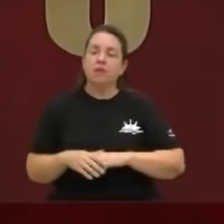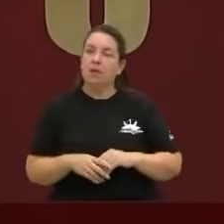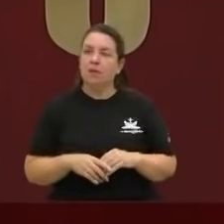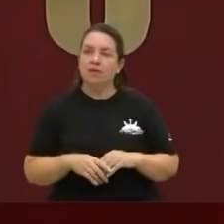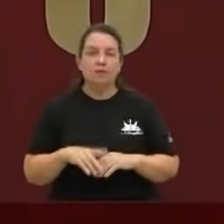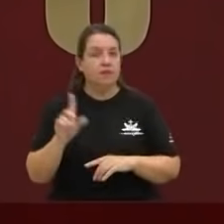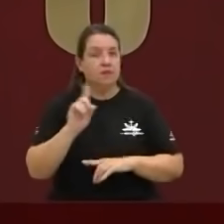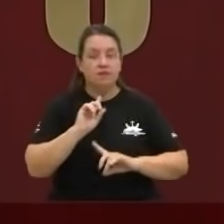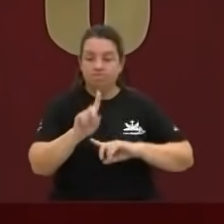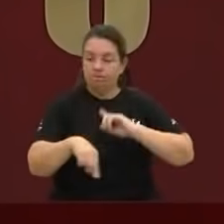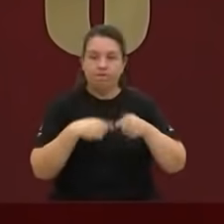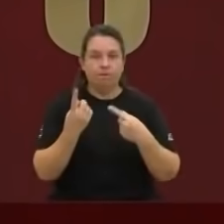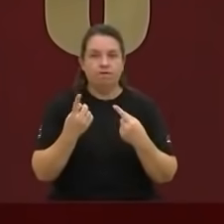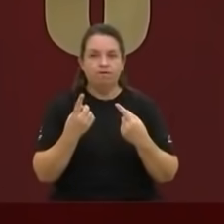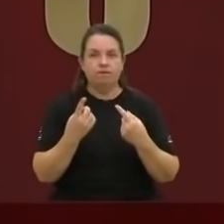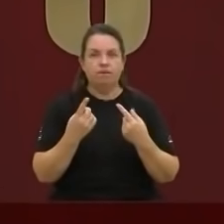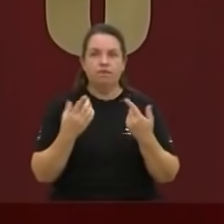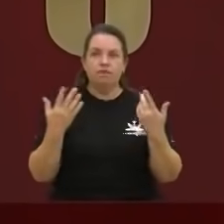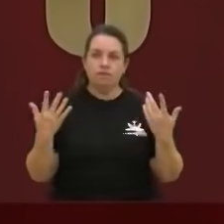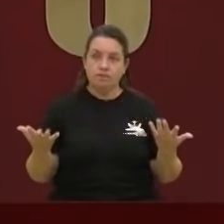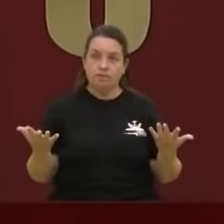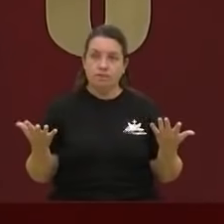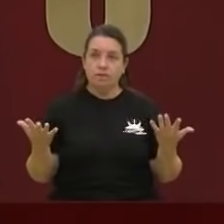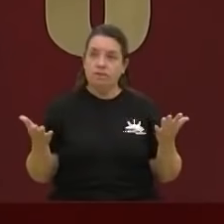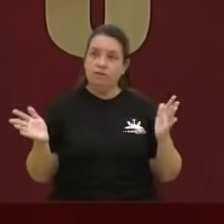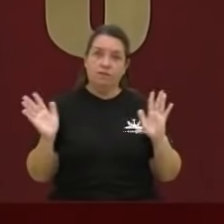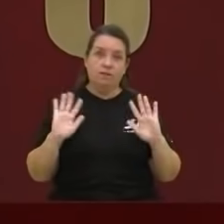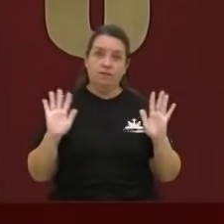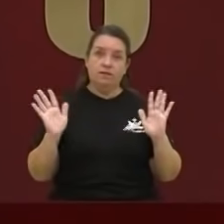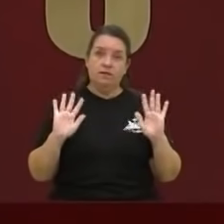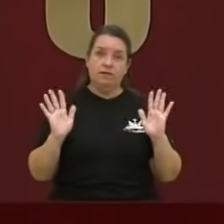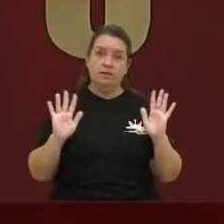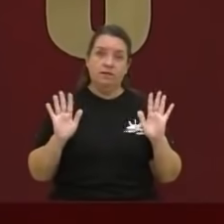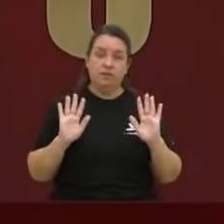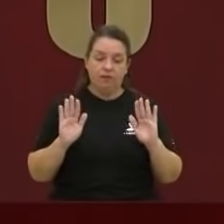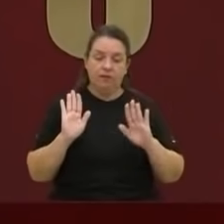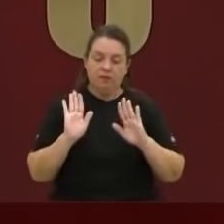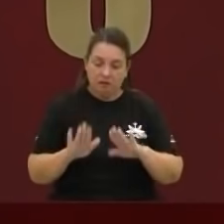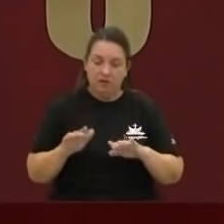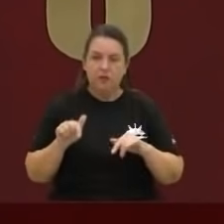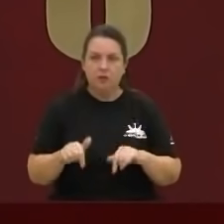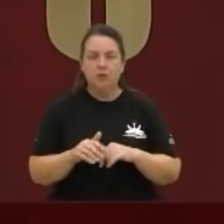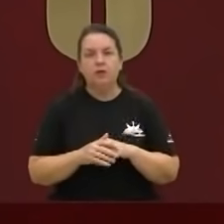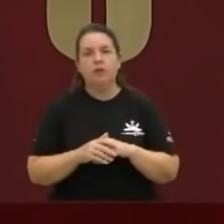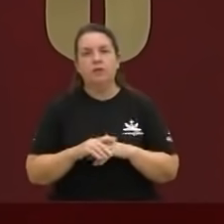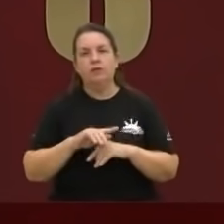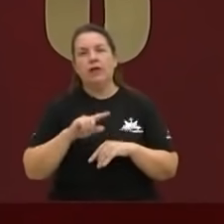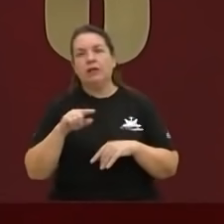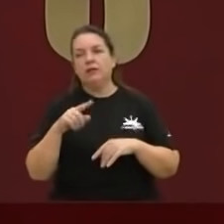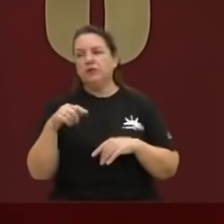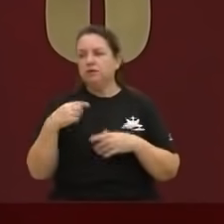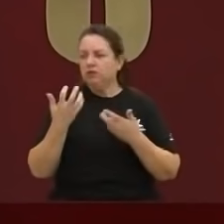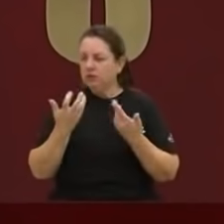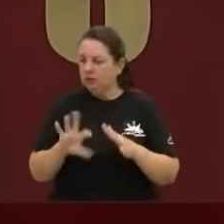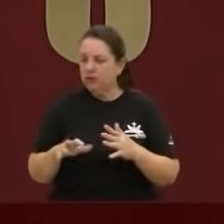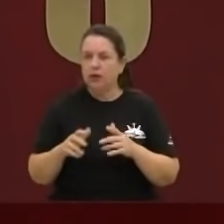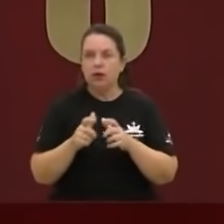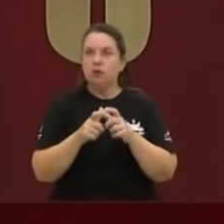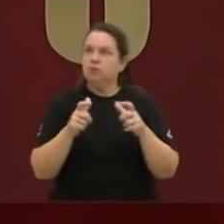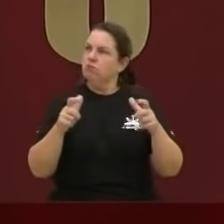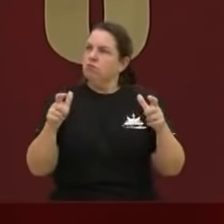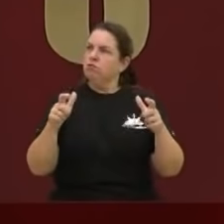não evoluímos, se quer uma palavra atual, não buscamos, não crescemos